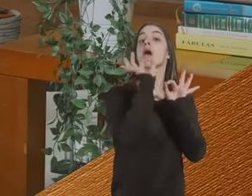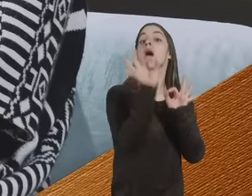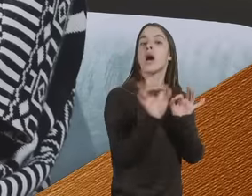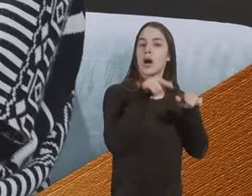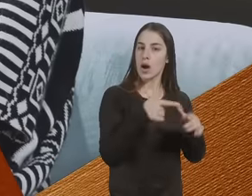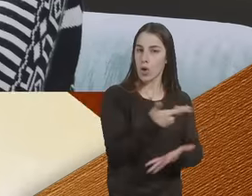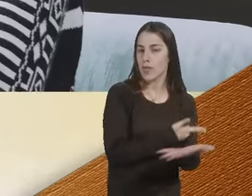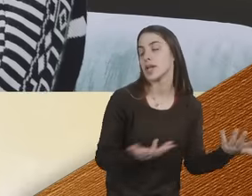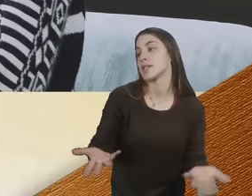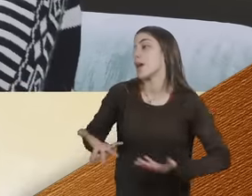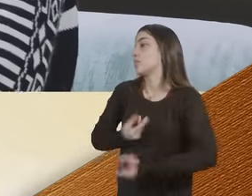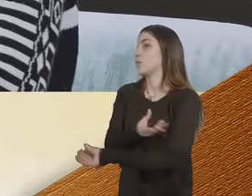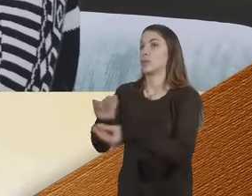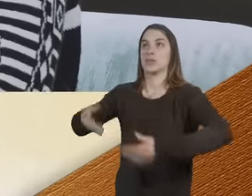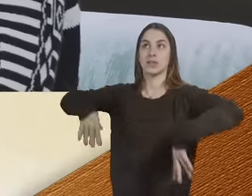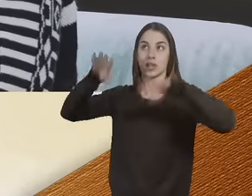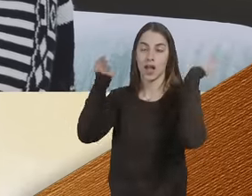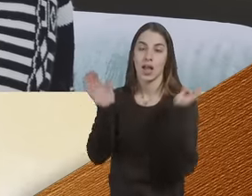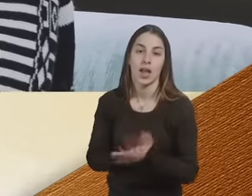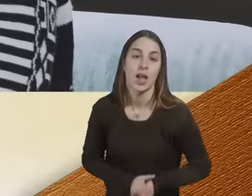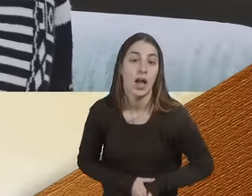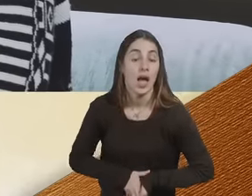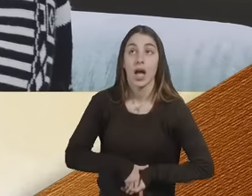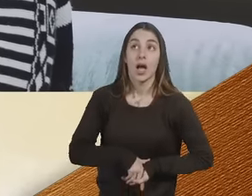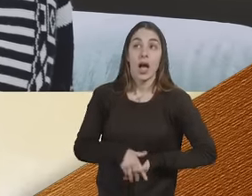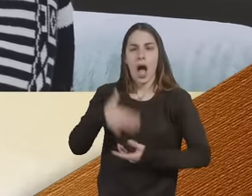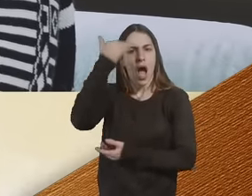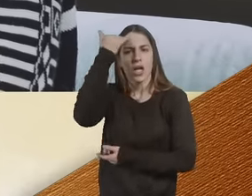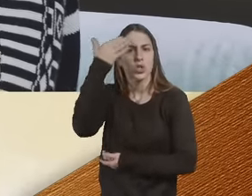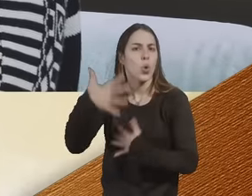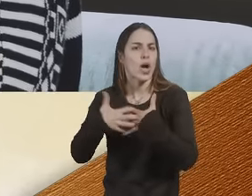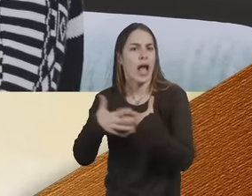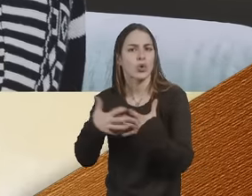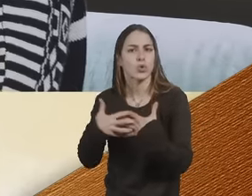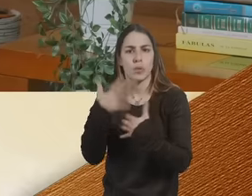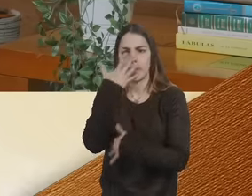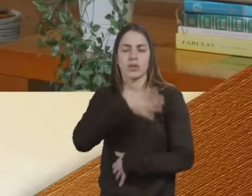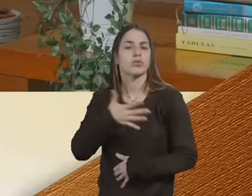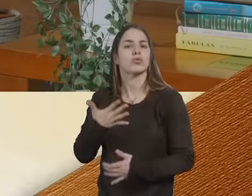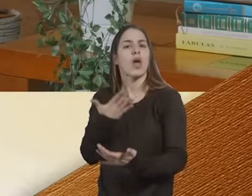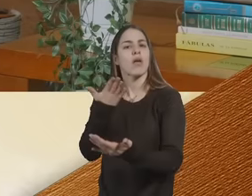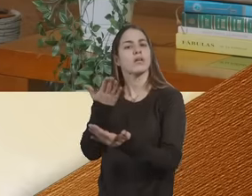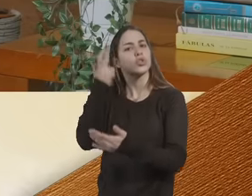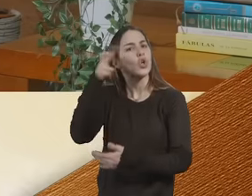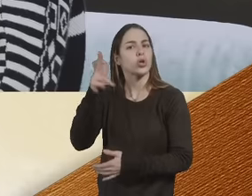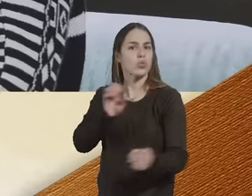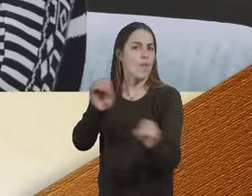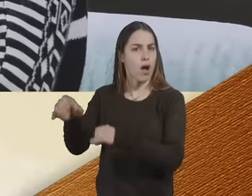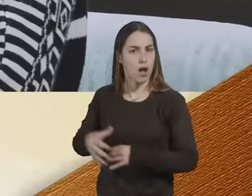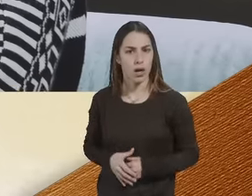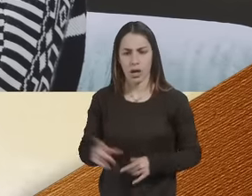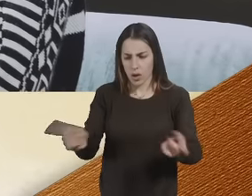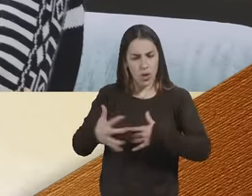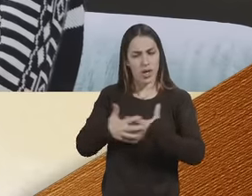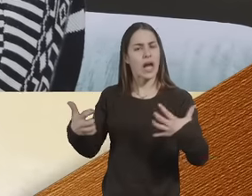Há imensas, sei lá. Ainda se acham, ainda acham que os gatos pretos dão azar. Okay. Não são os gatos pretos que dão